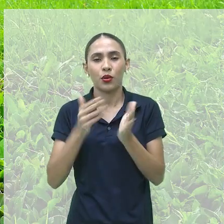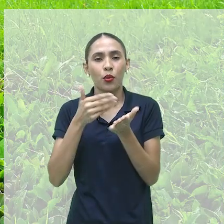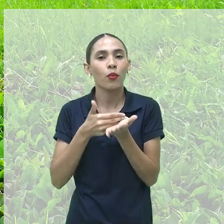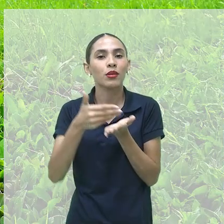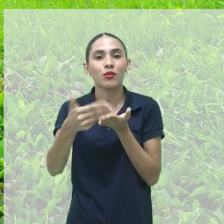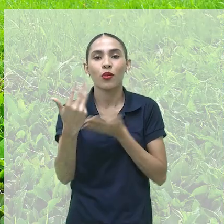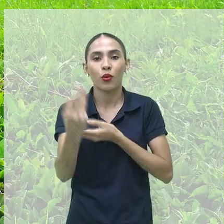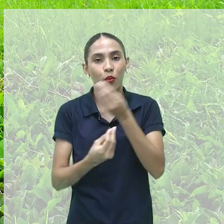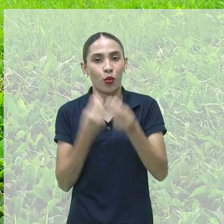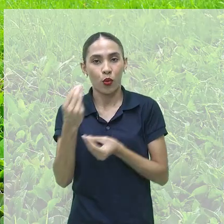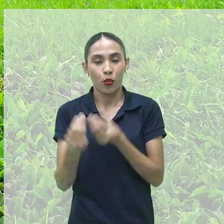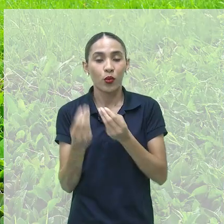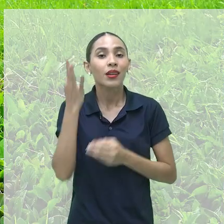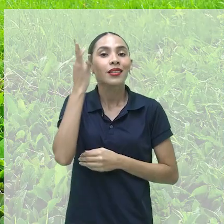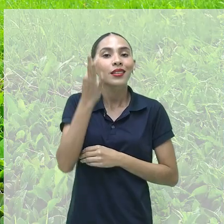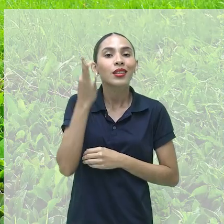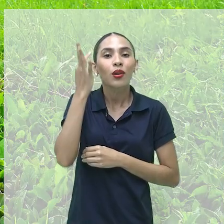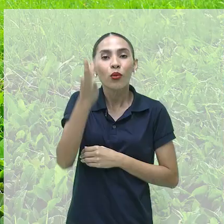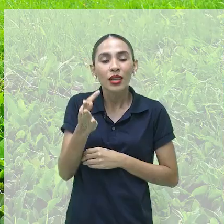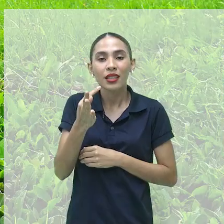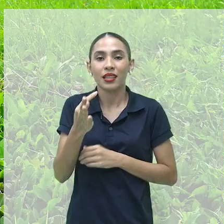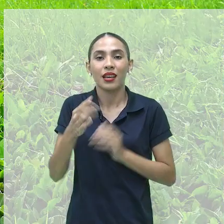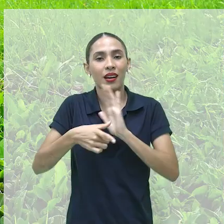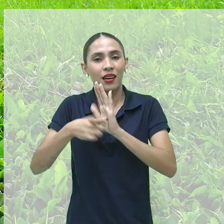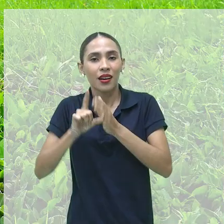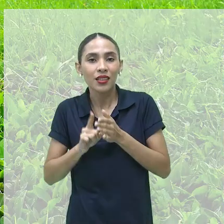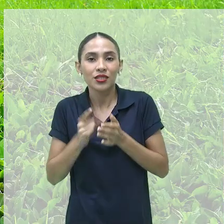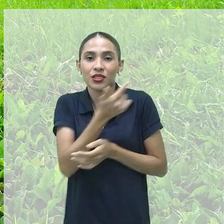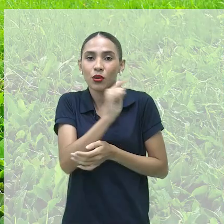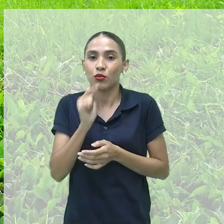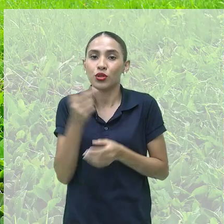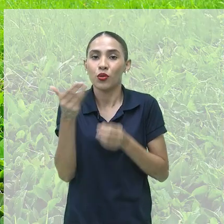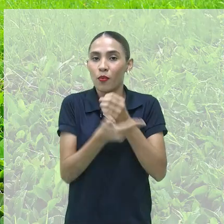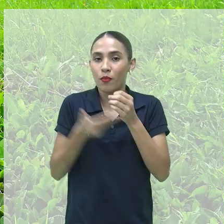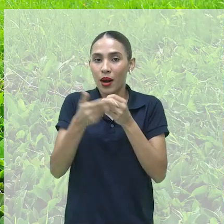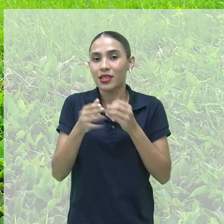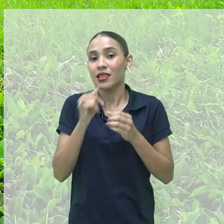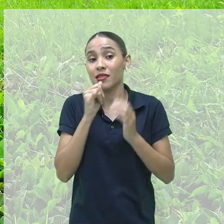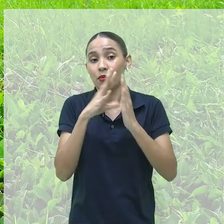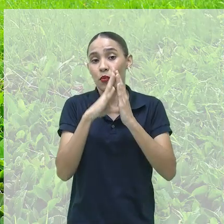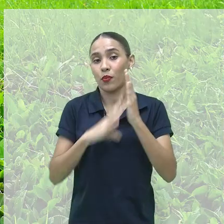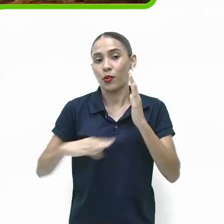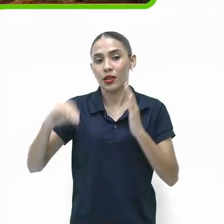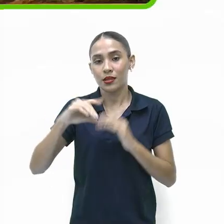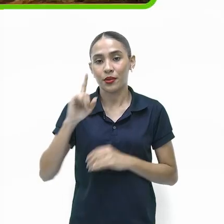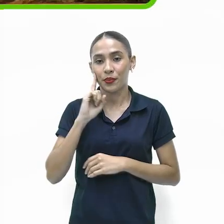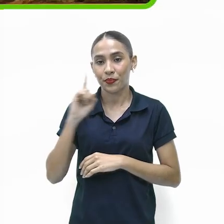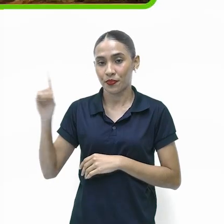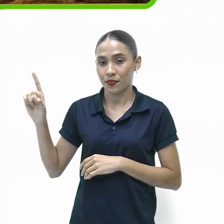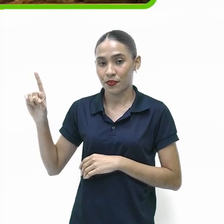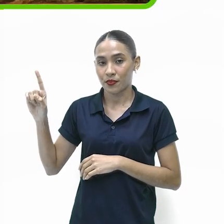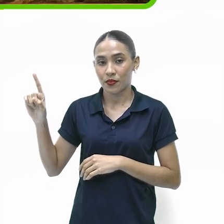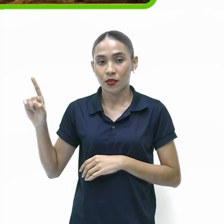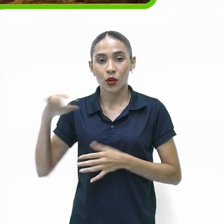tudo começou com teorias inflexíveis, né, no que diz respeito à mutação.